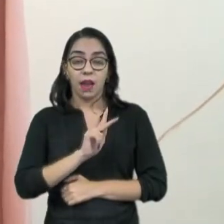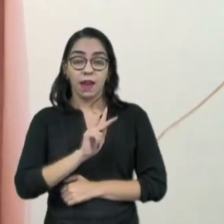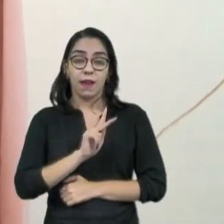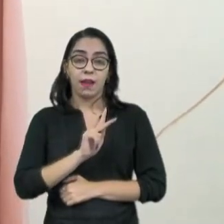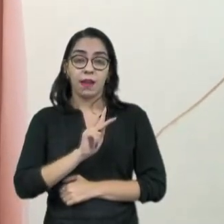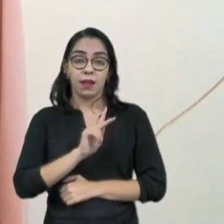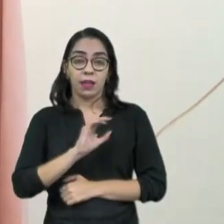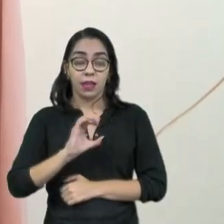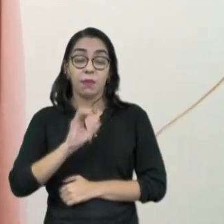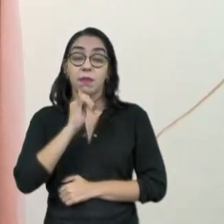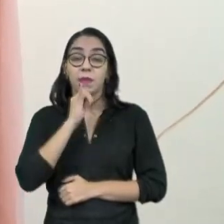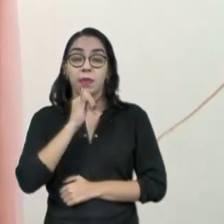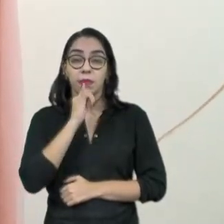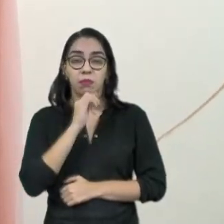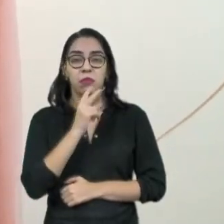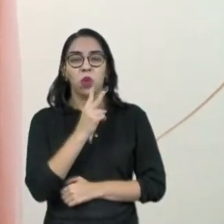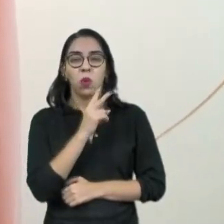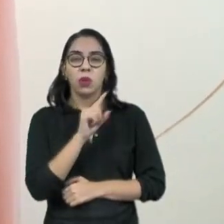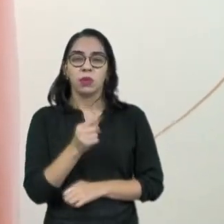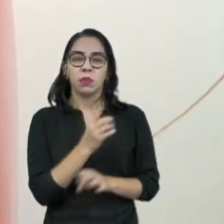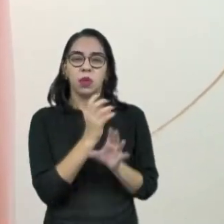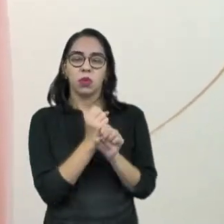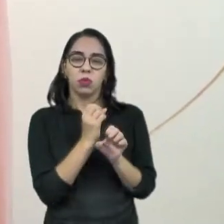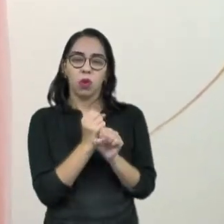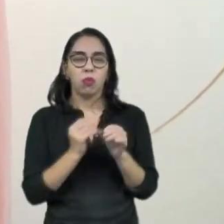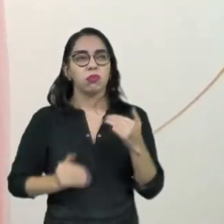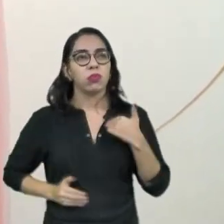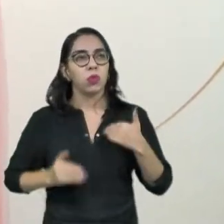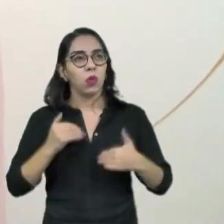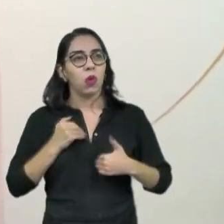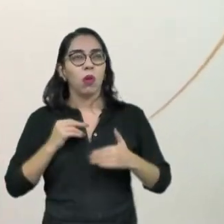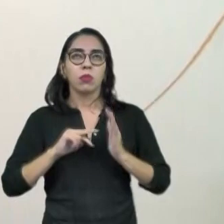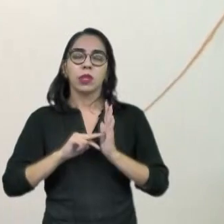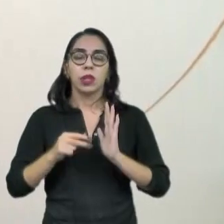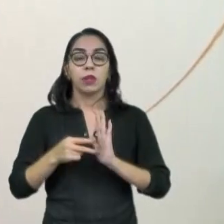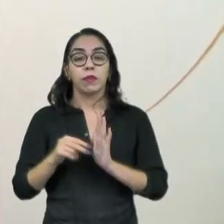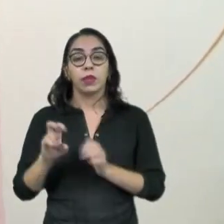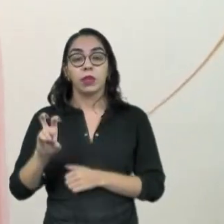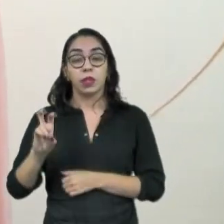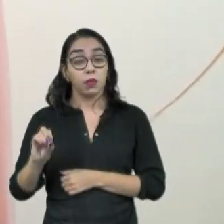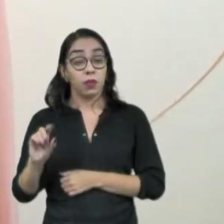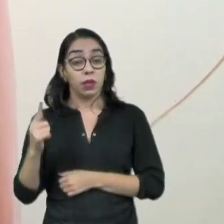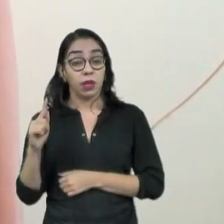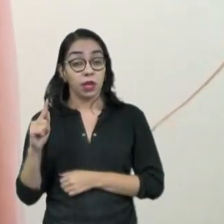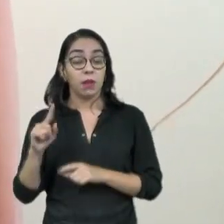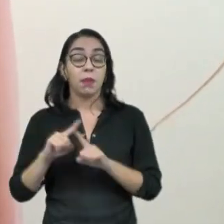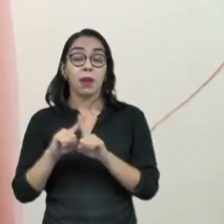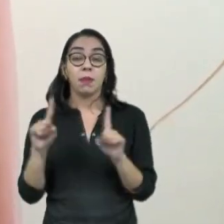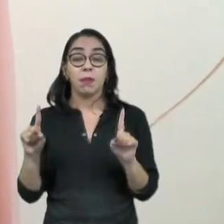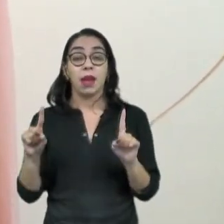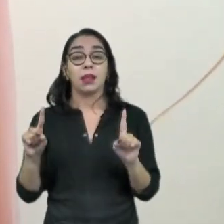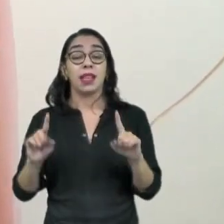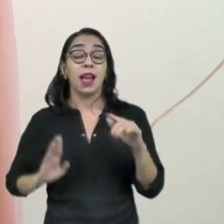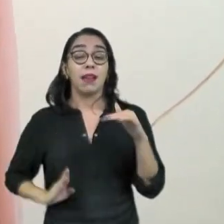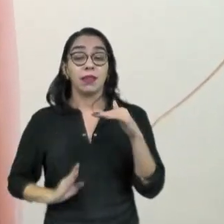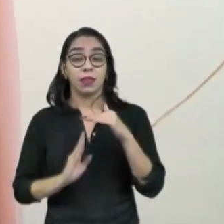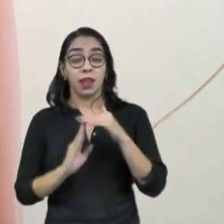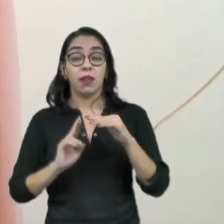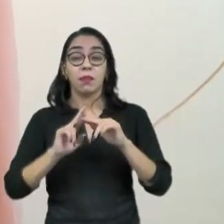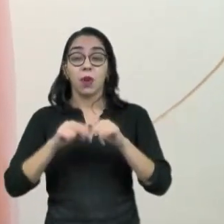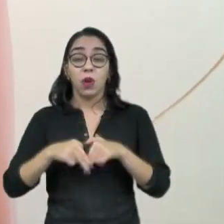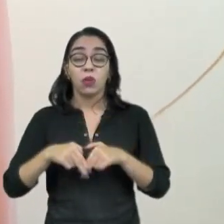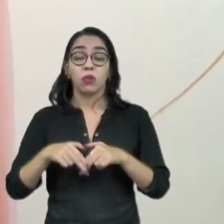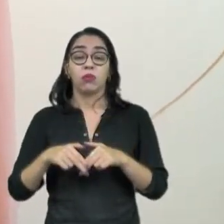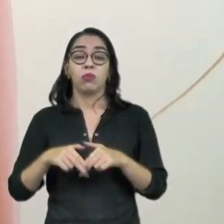uma caloria de 2.000 calorias no indivíduo isso é 50 G mas é Como ela mesmo diz é no máximo Então a quantidade